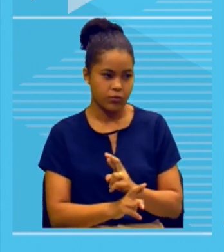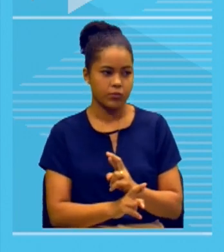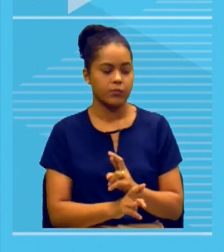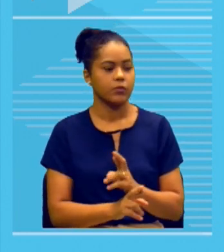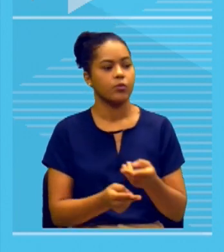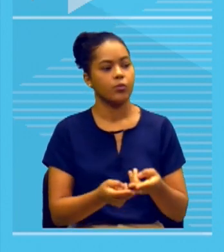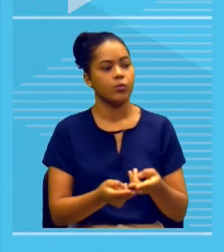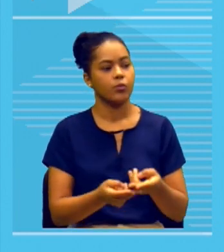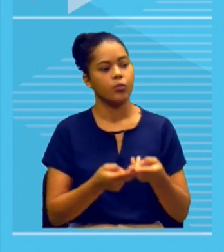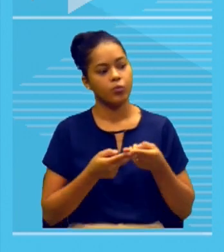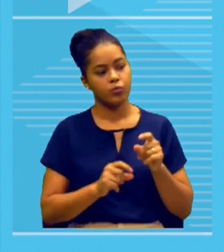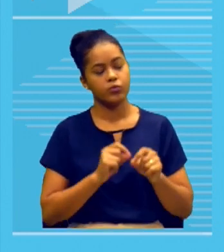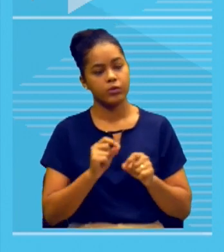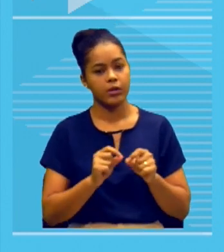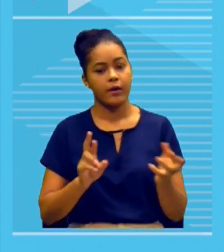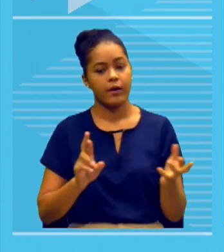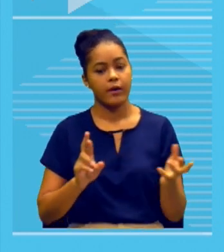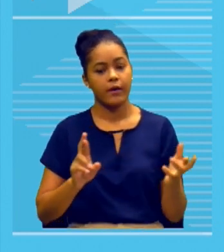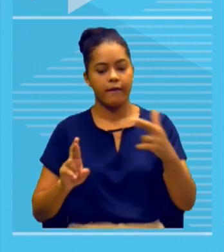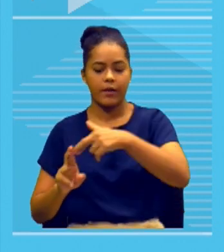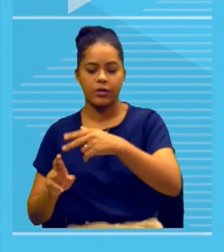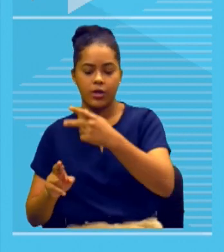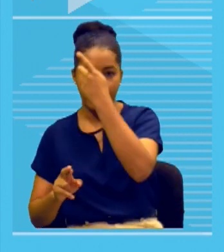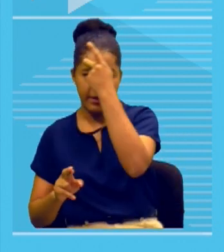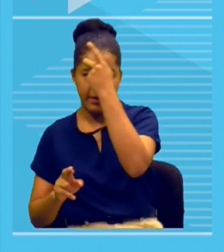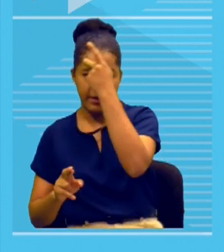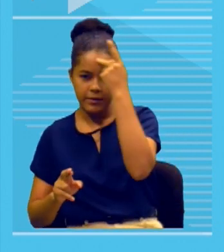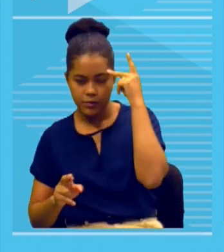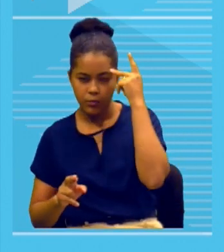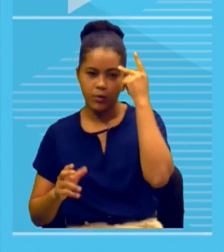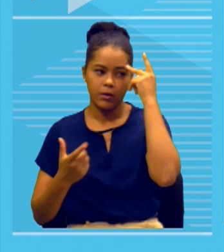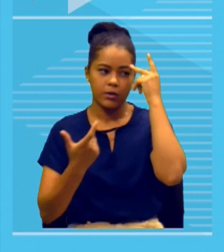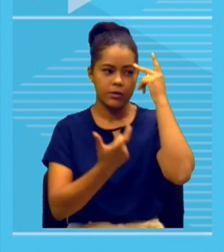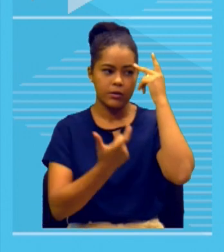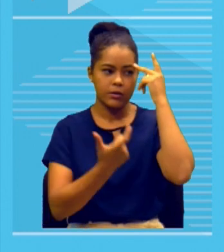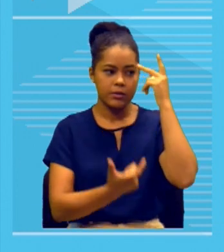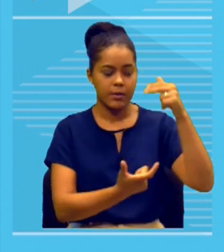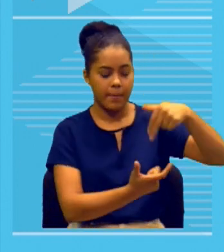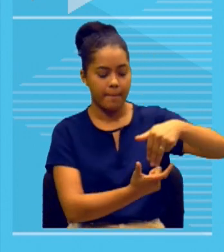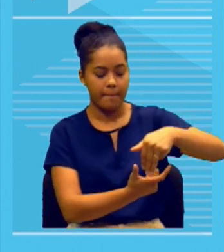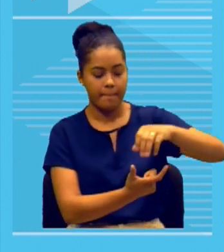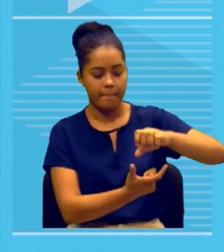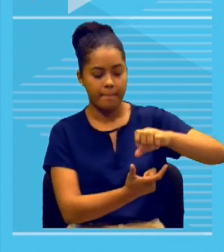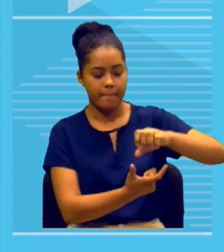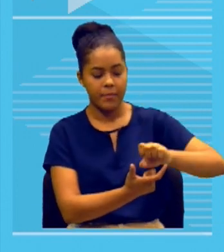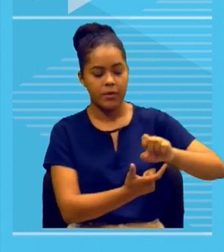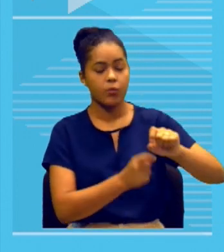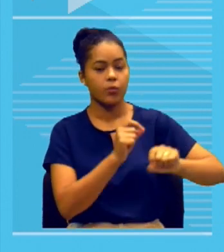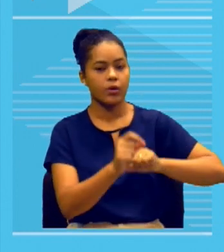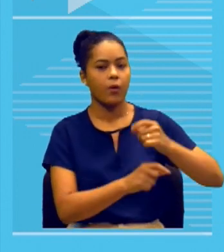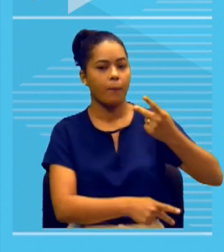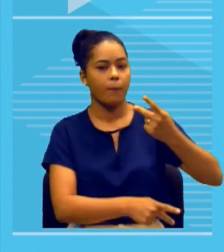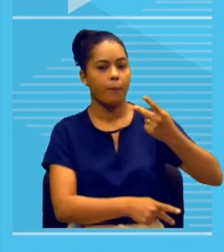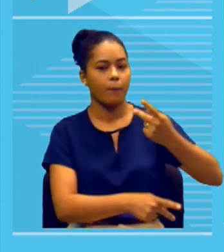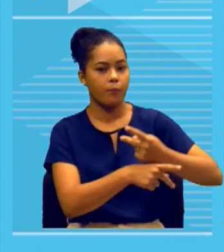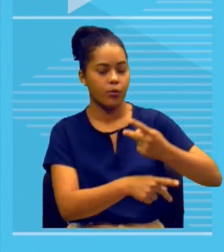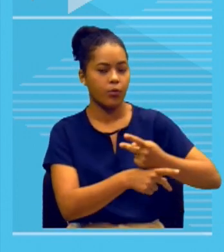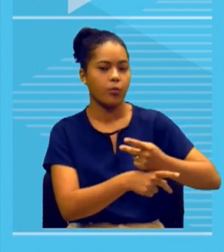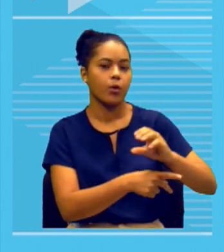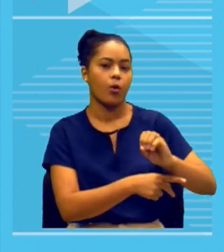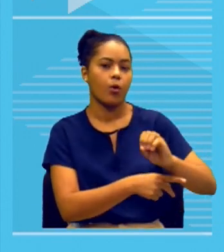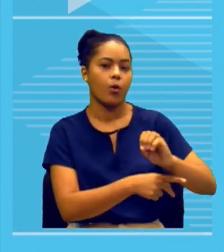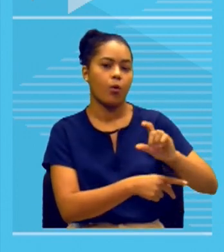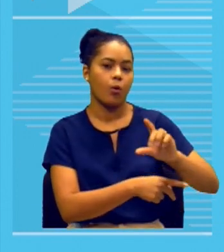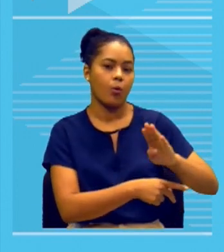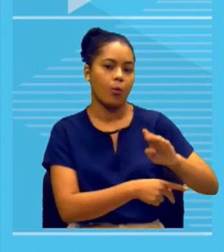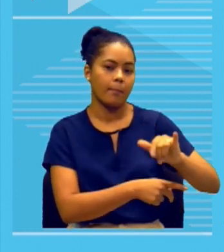retoma pessoas e esse mi é o pronome oblíquo átono e aparece antes